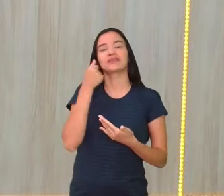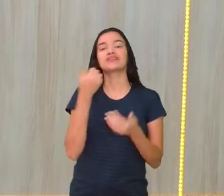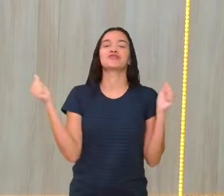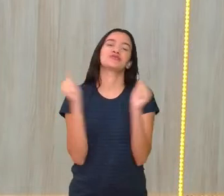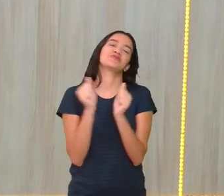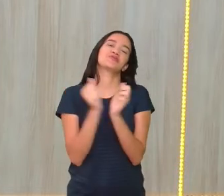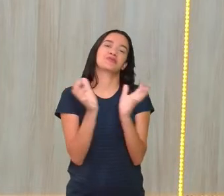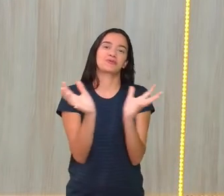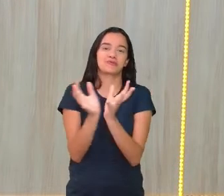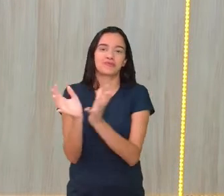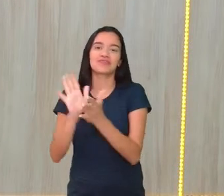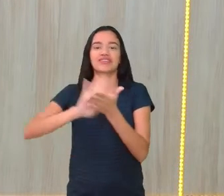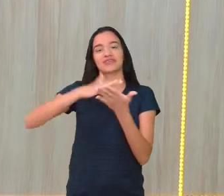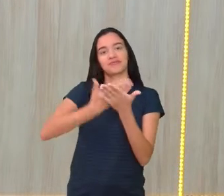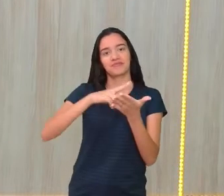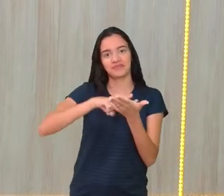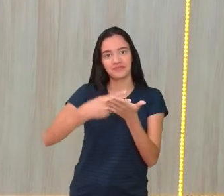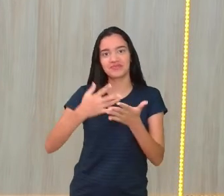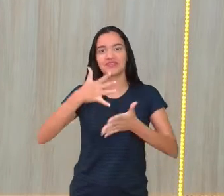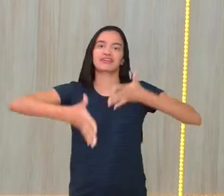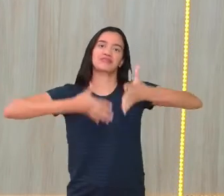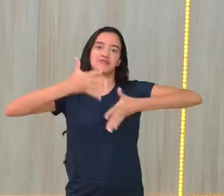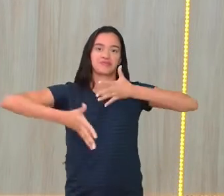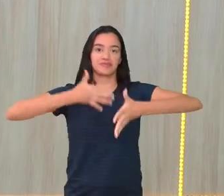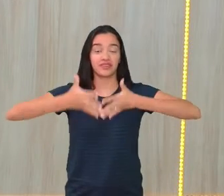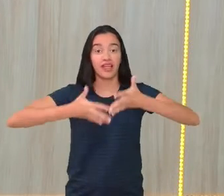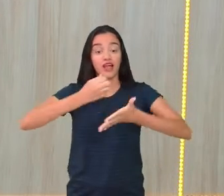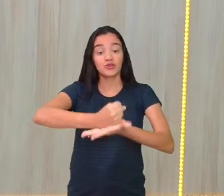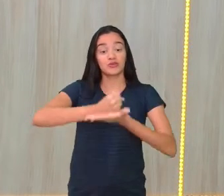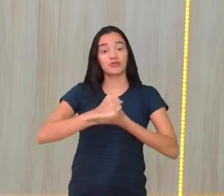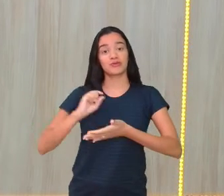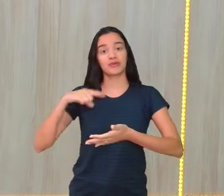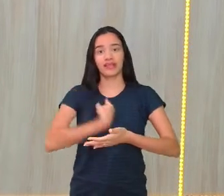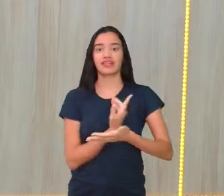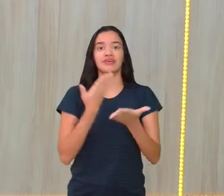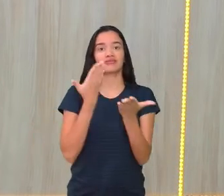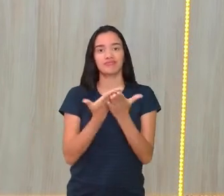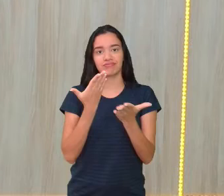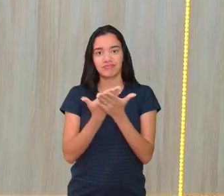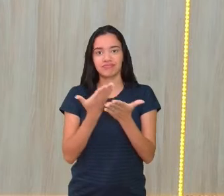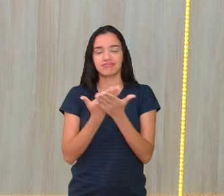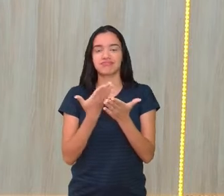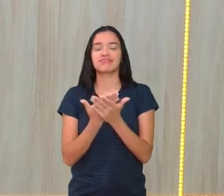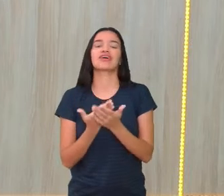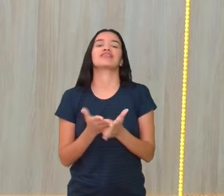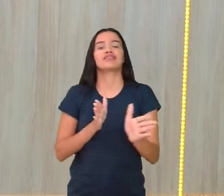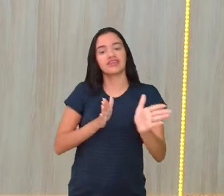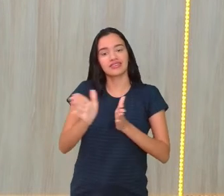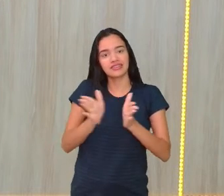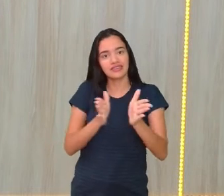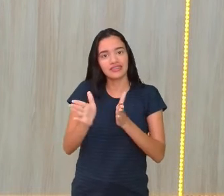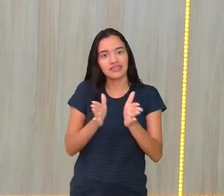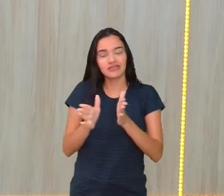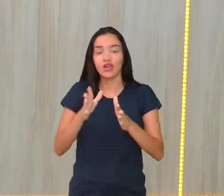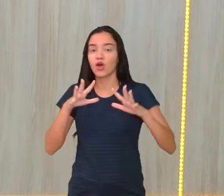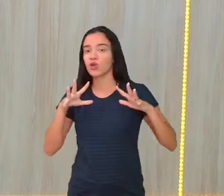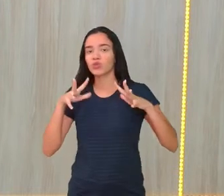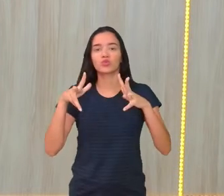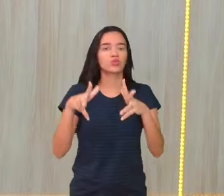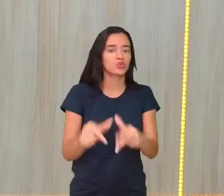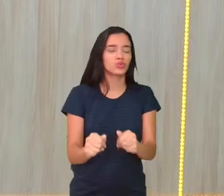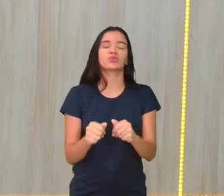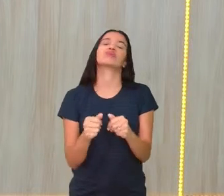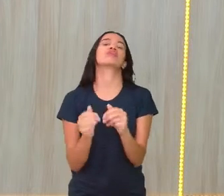com toda a equipe de intérprete de Libras, nos ajudam para que nossas aulas se tornem mais acessíveis para todos